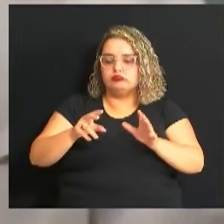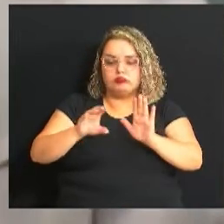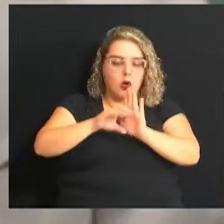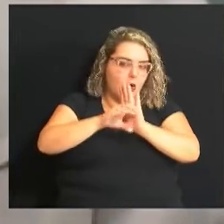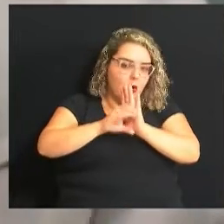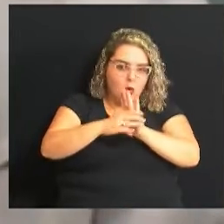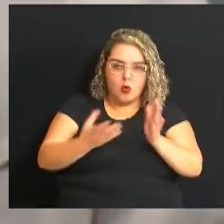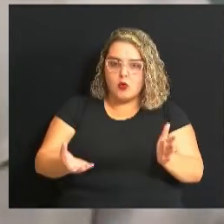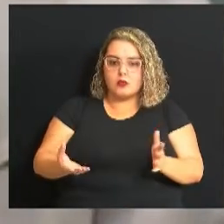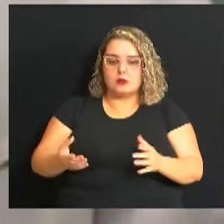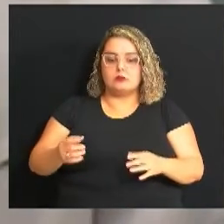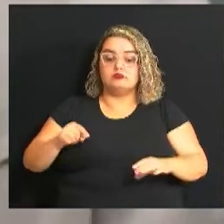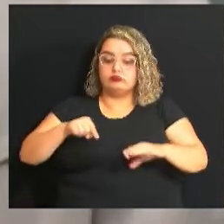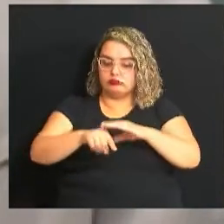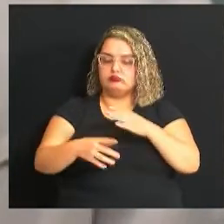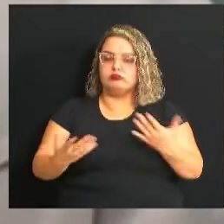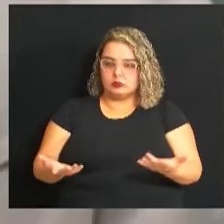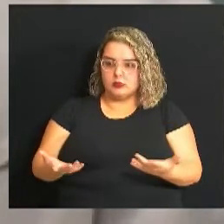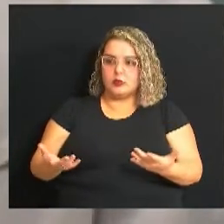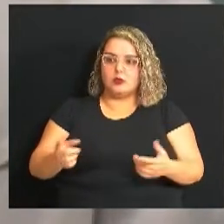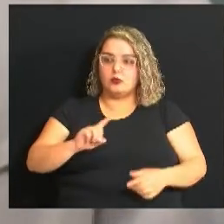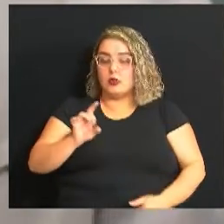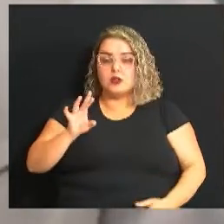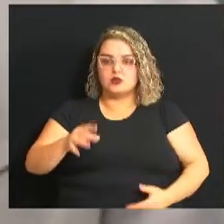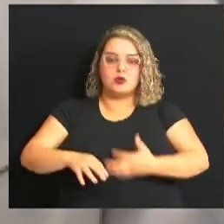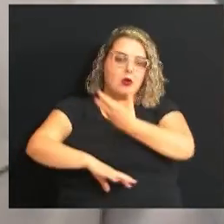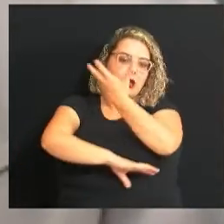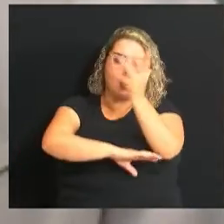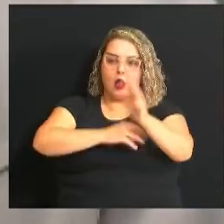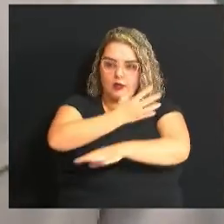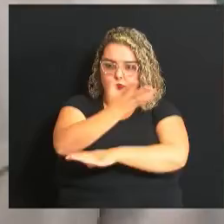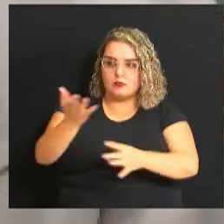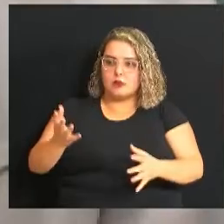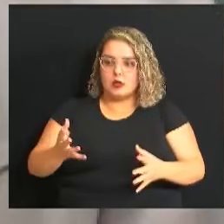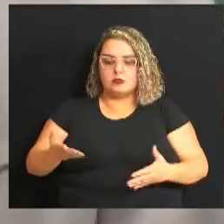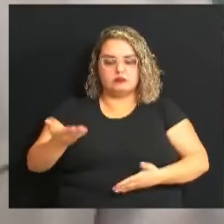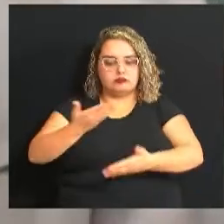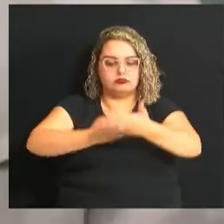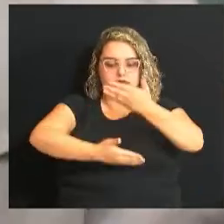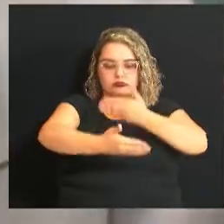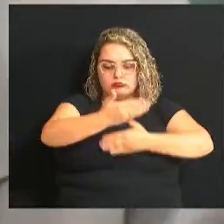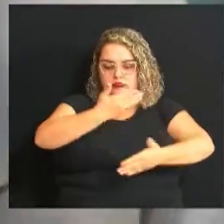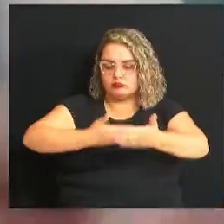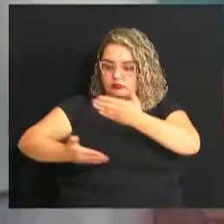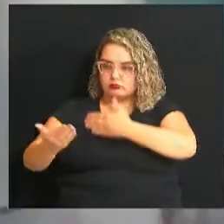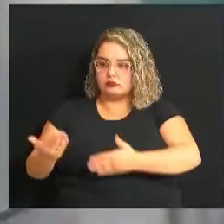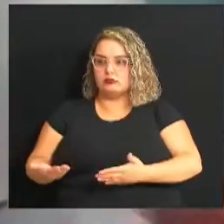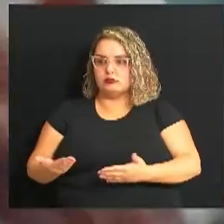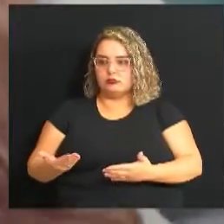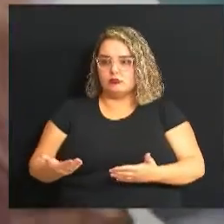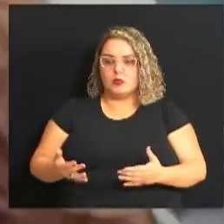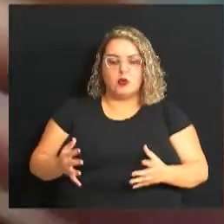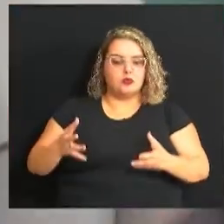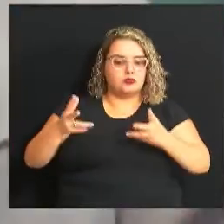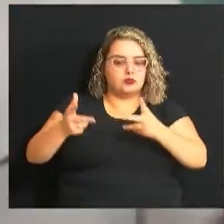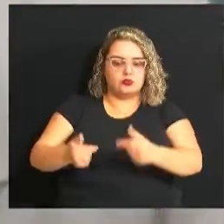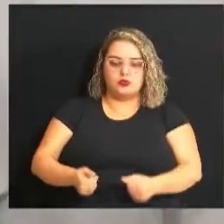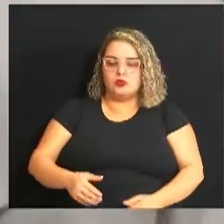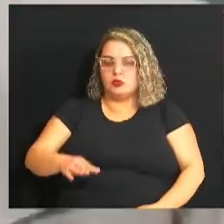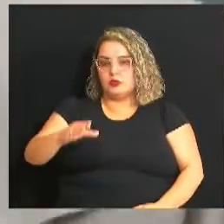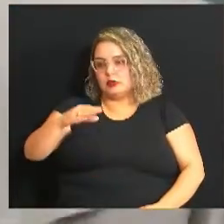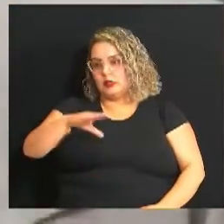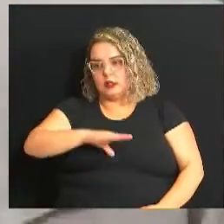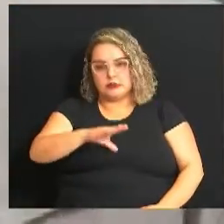apenas árvores, envolve todo tipo de cobertura vegetal interagindo entre si e com o resto da cidade. Então, a gente tem